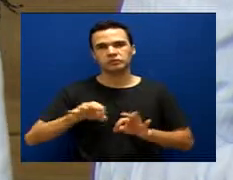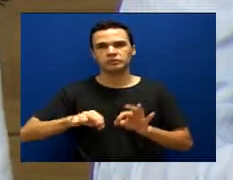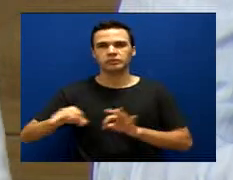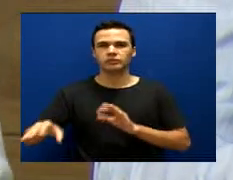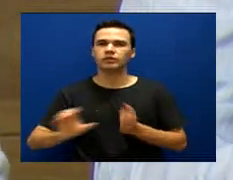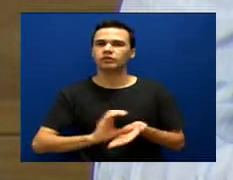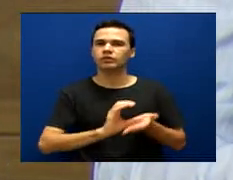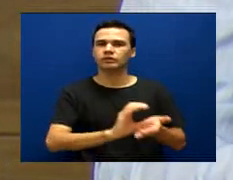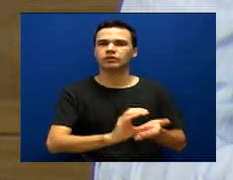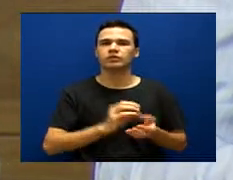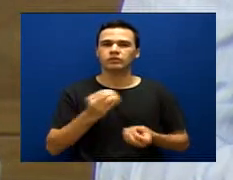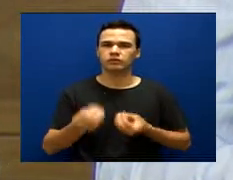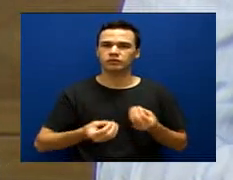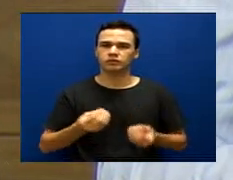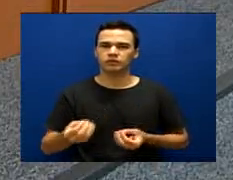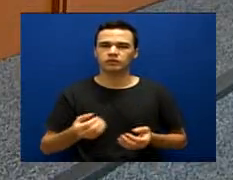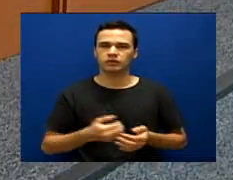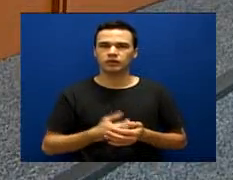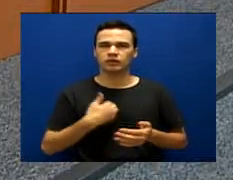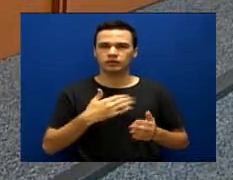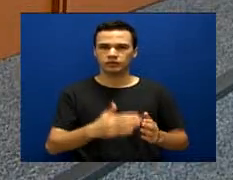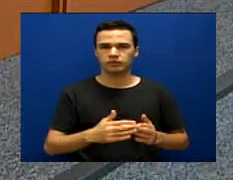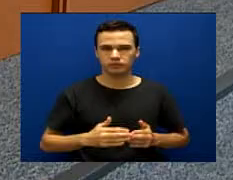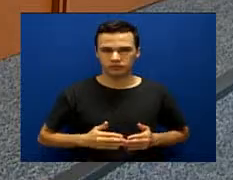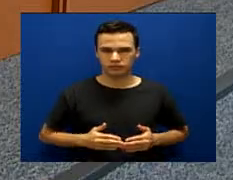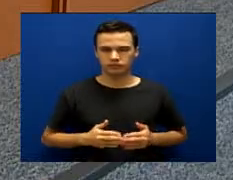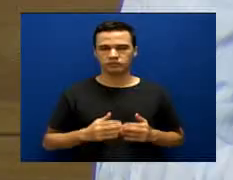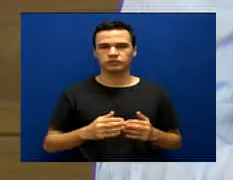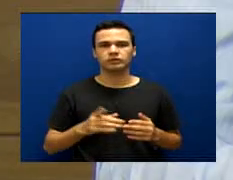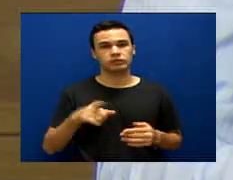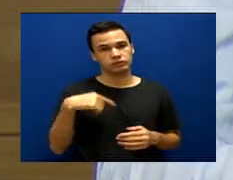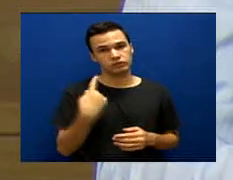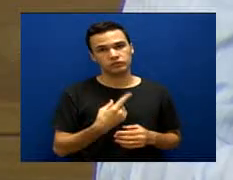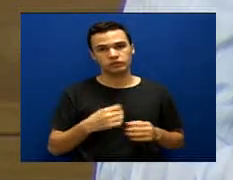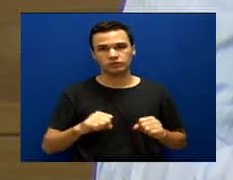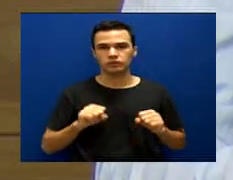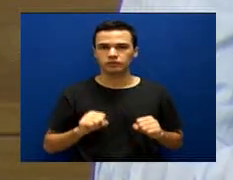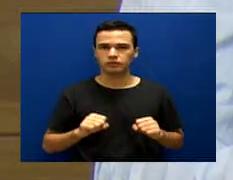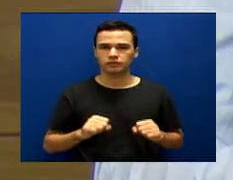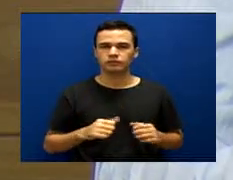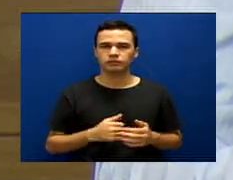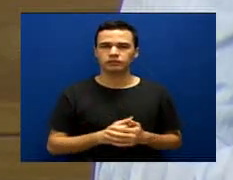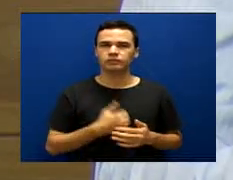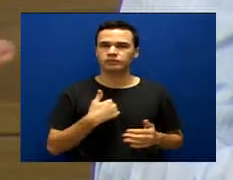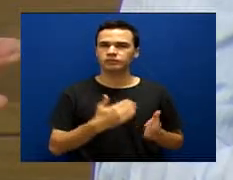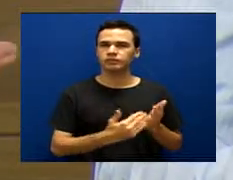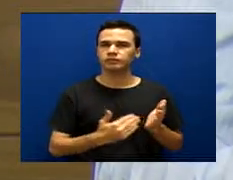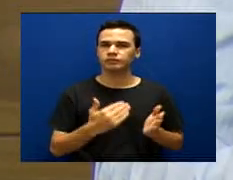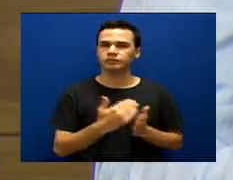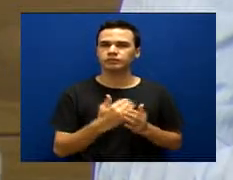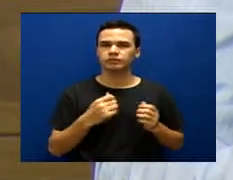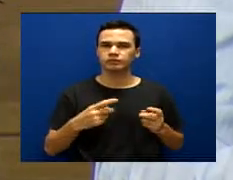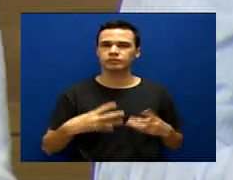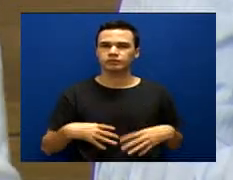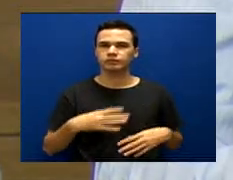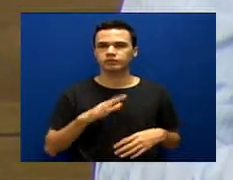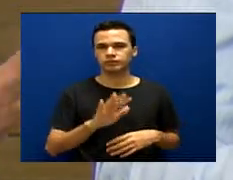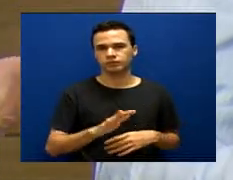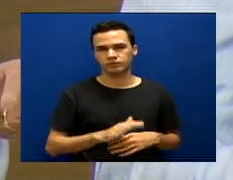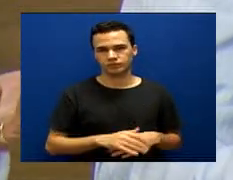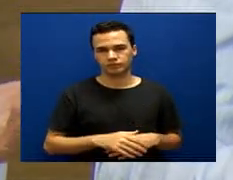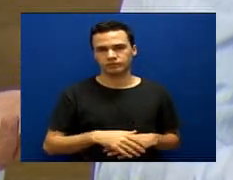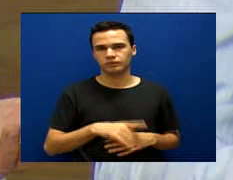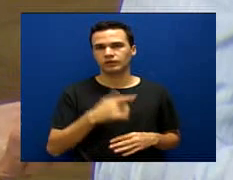conselho. Eu gostaria, eu gostaria de complementar. Nós podemos. Posso nós somar podemos, junto com relação a isso? Inclusive, na verdade,